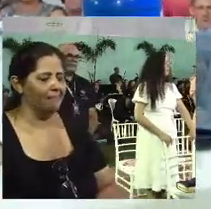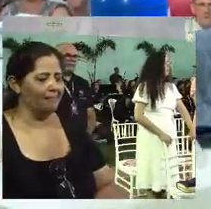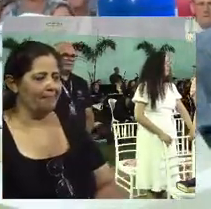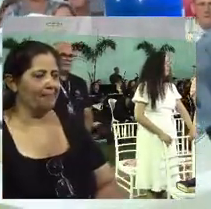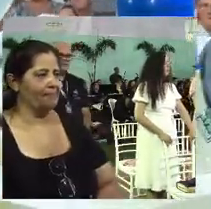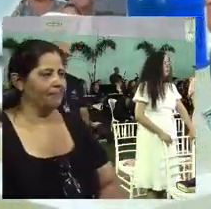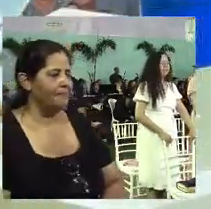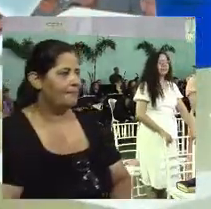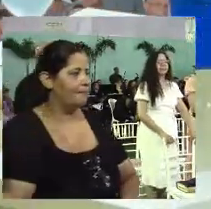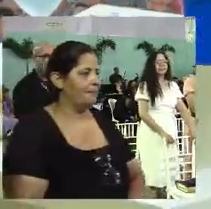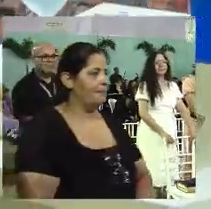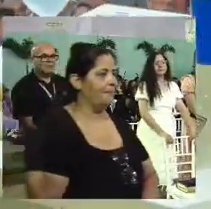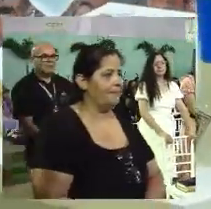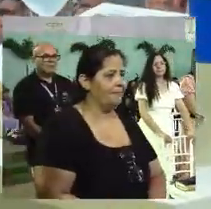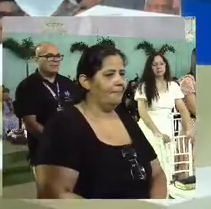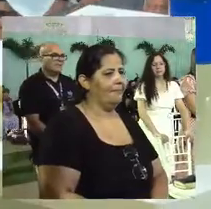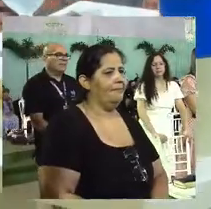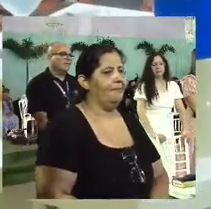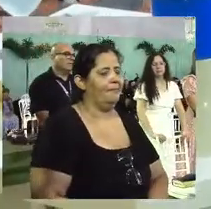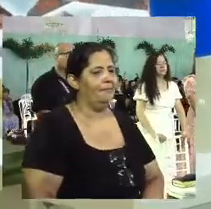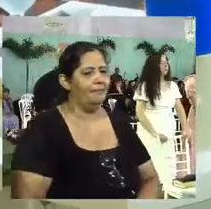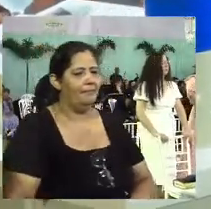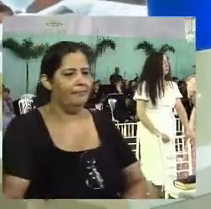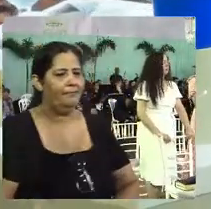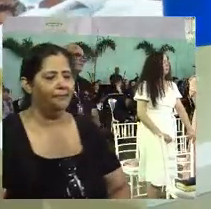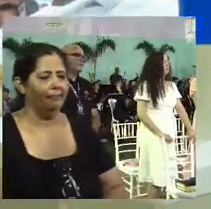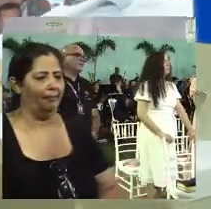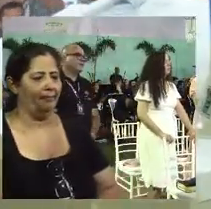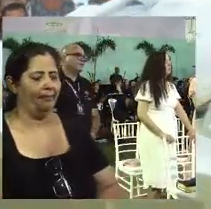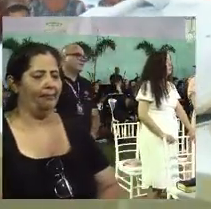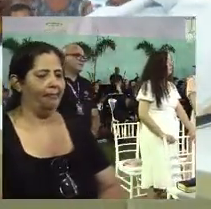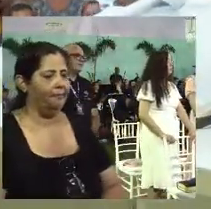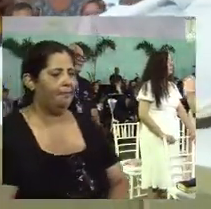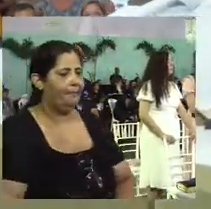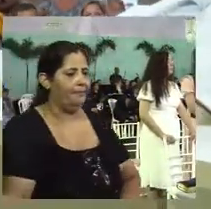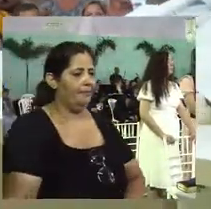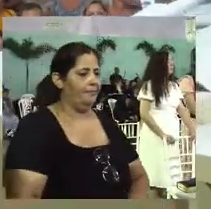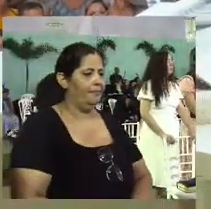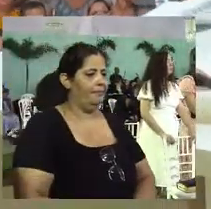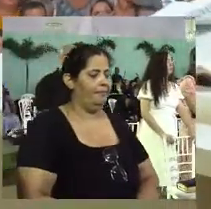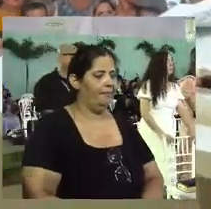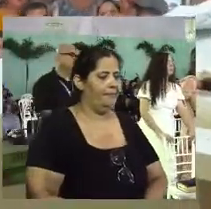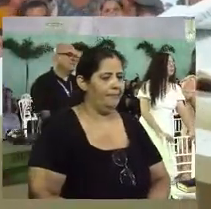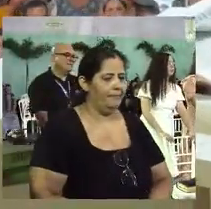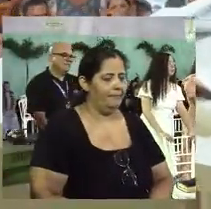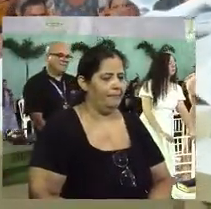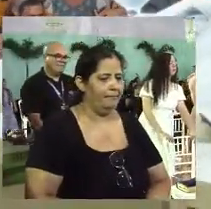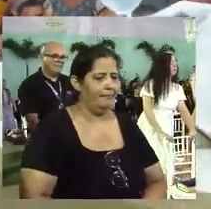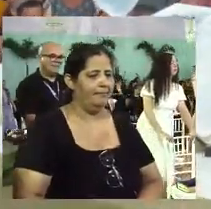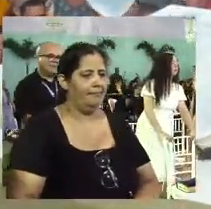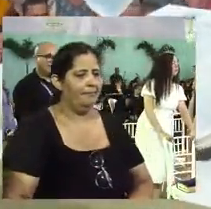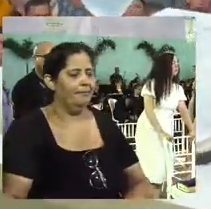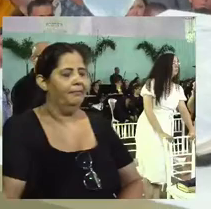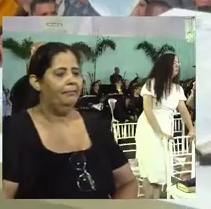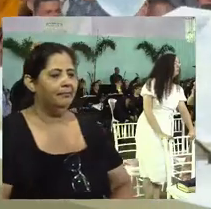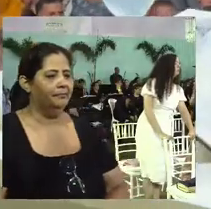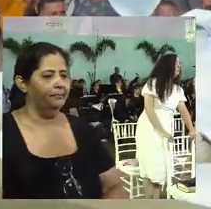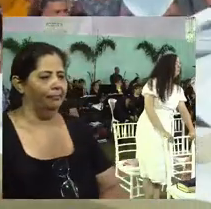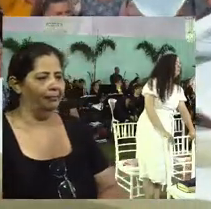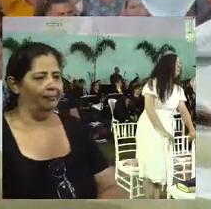com a Luna quem olhou para cá e viu mais clarinho Pastor tá mais nítido pastor meu olho abriu tá claro balança mãozinha